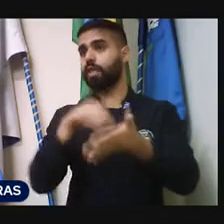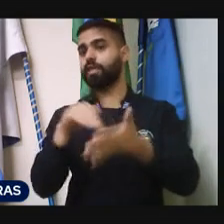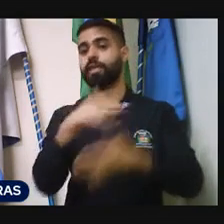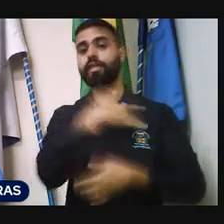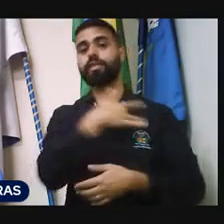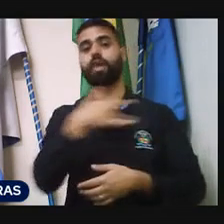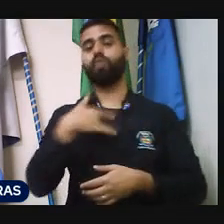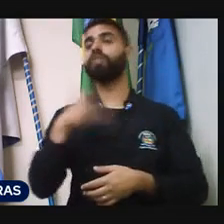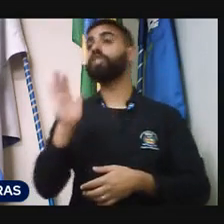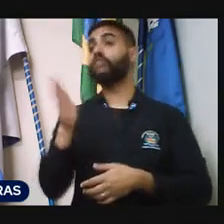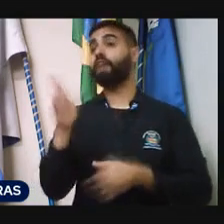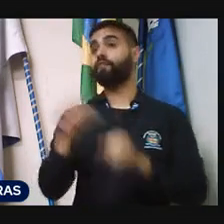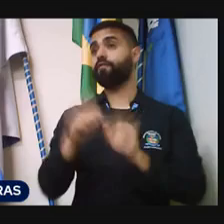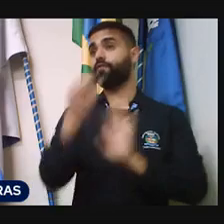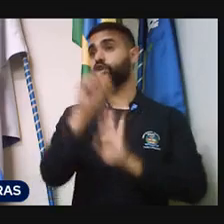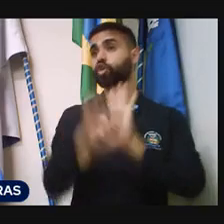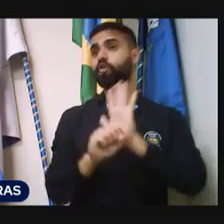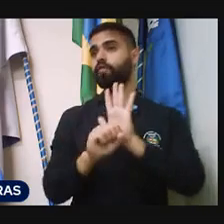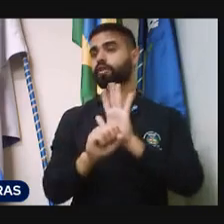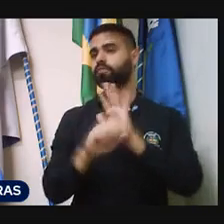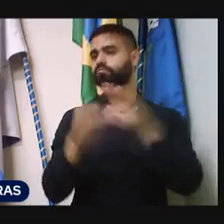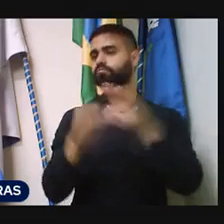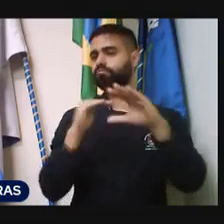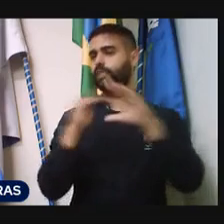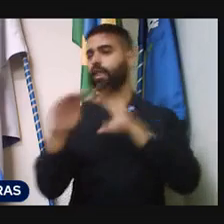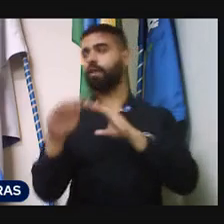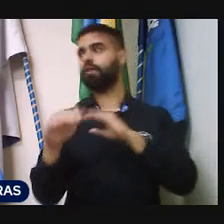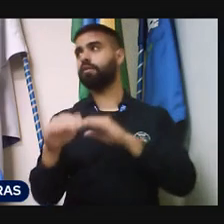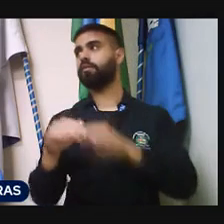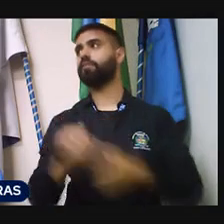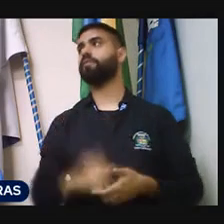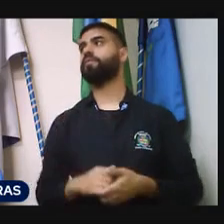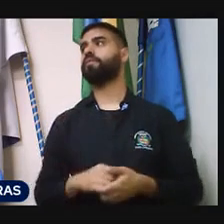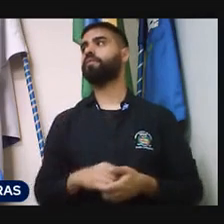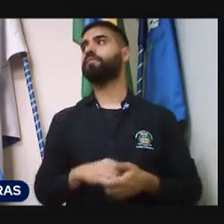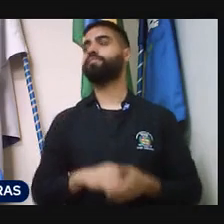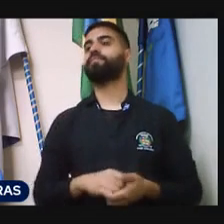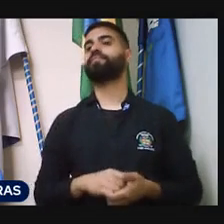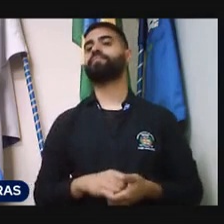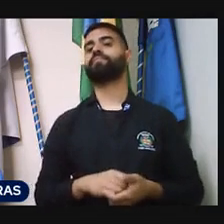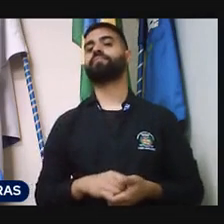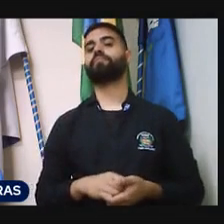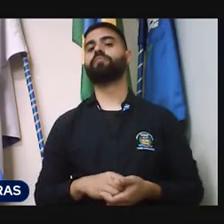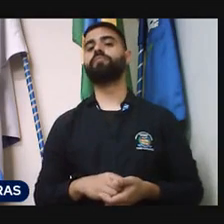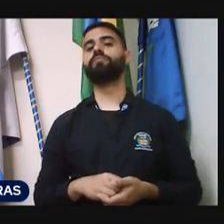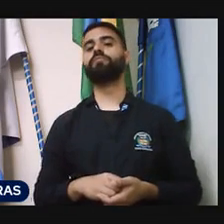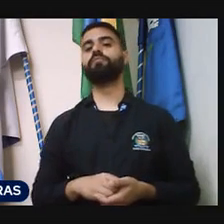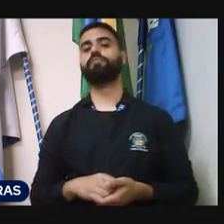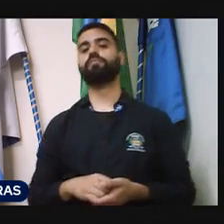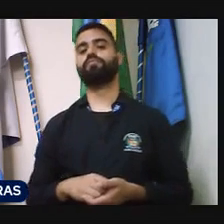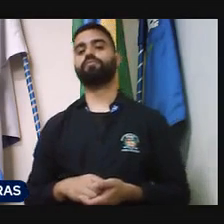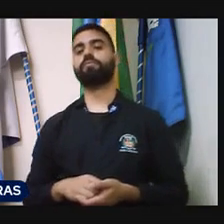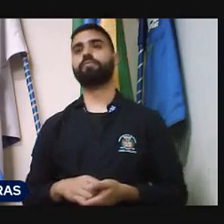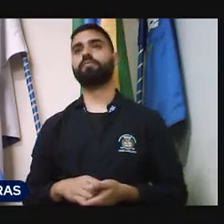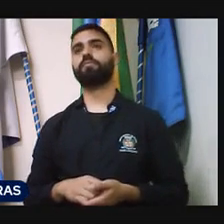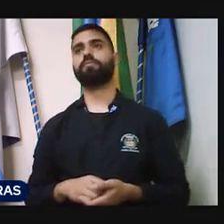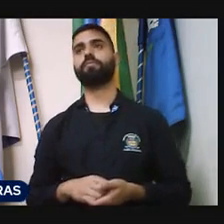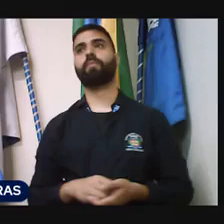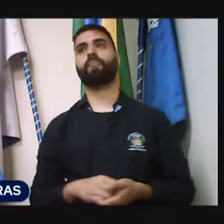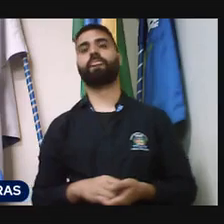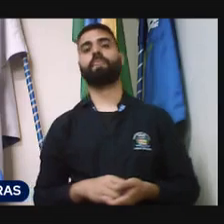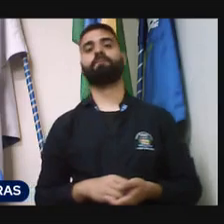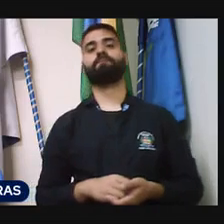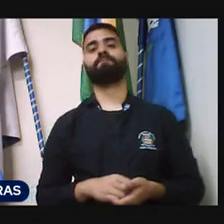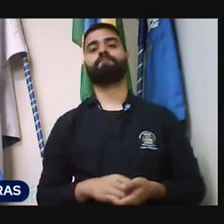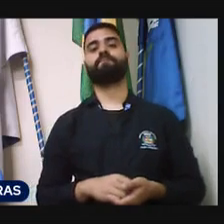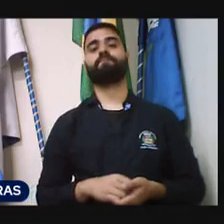já fiz um ofício de gabinete a ela aonde a gente vai ver a demanda e Valença apaga nos